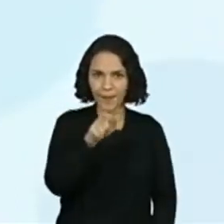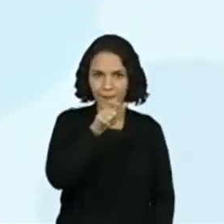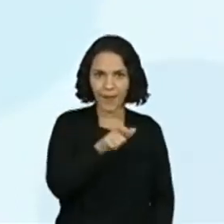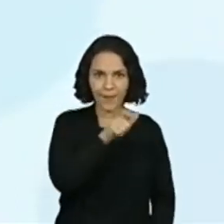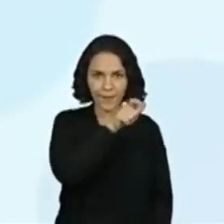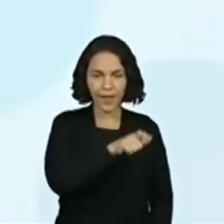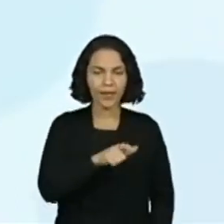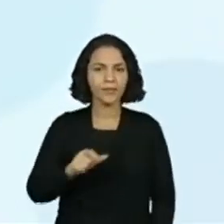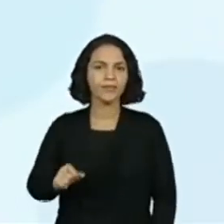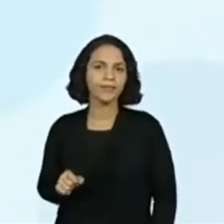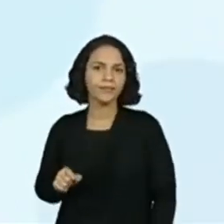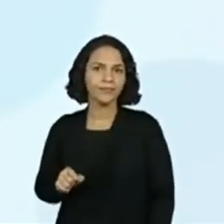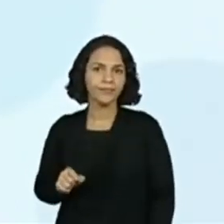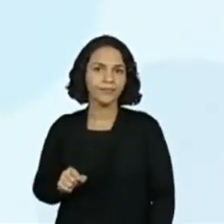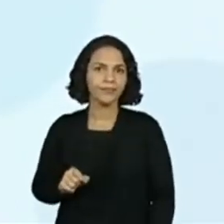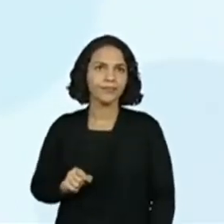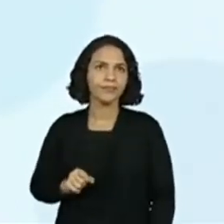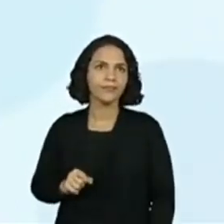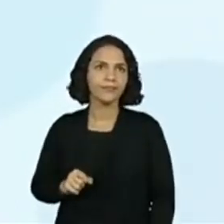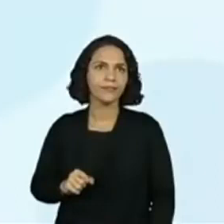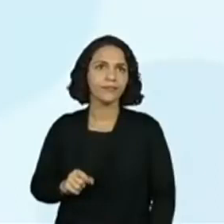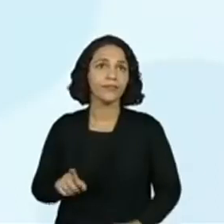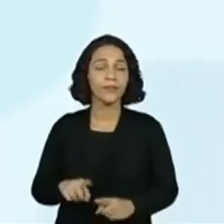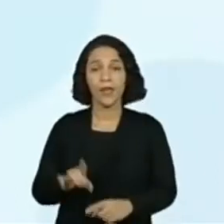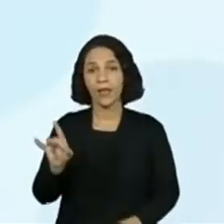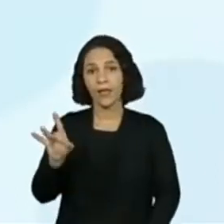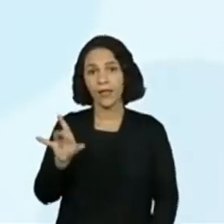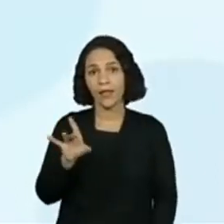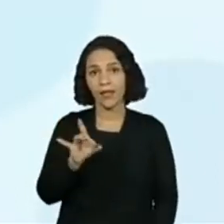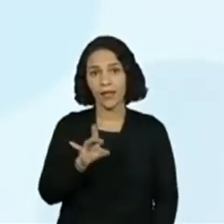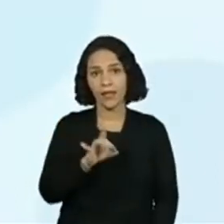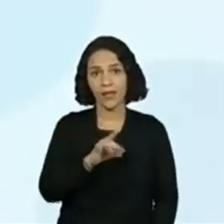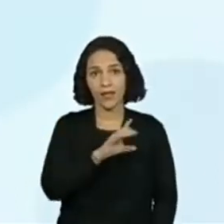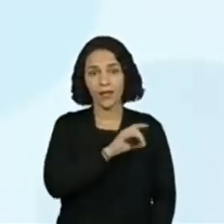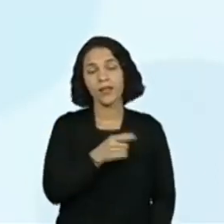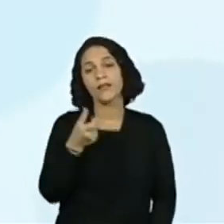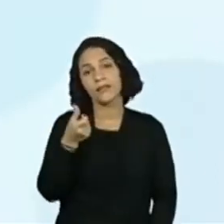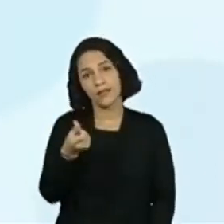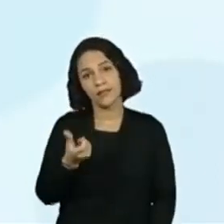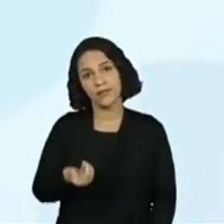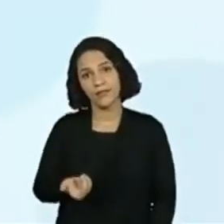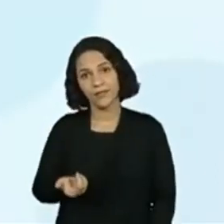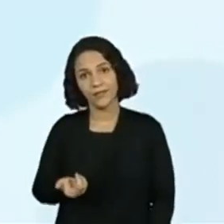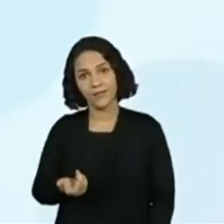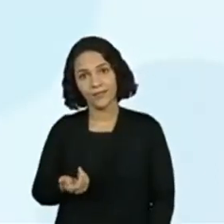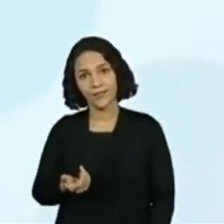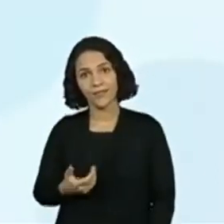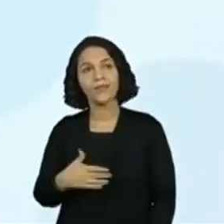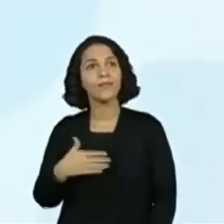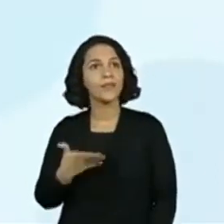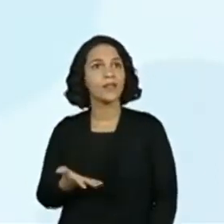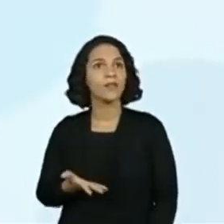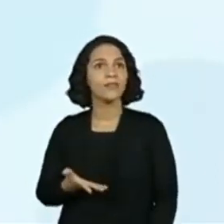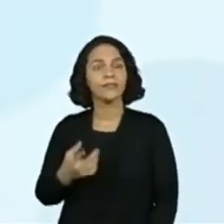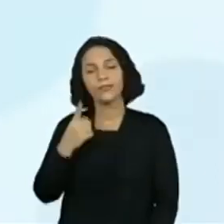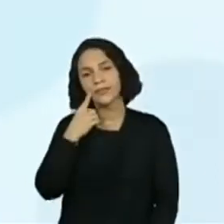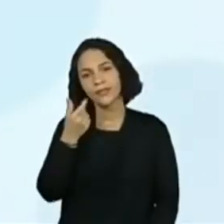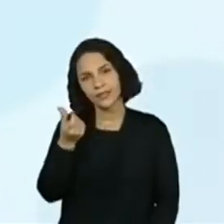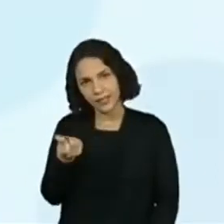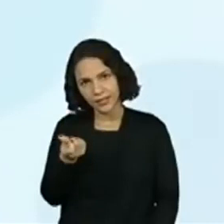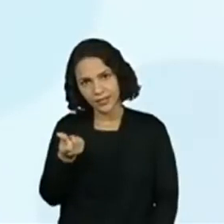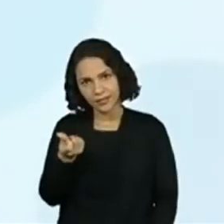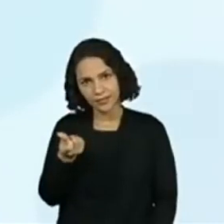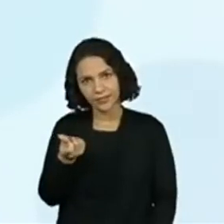caneta. Nós temos as 8 fileiras e em cada fileira temos 6. Então, temos 6... isso.